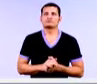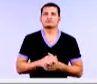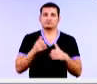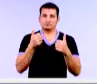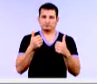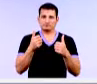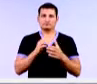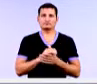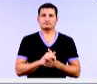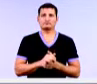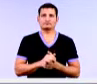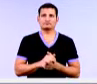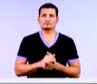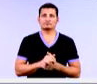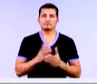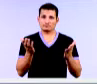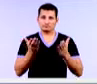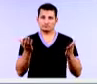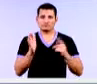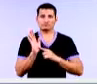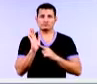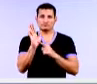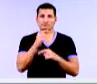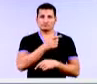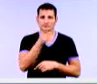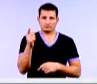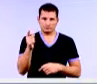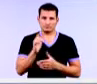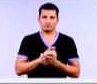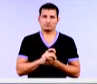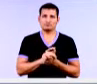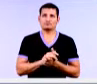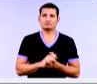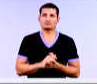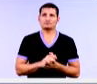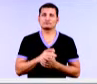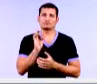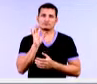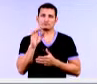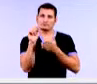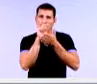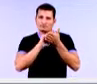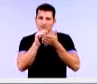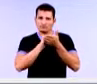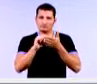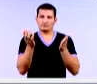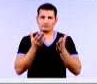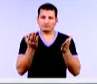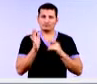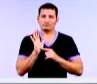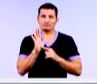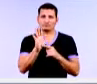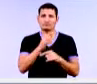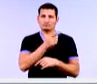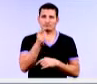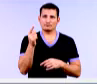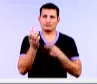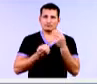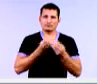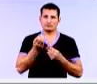beleza? Então nós vamos para fazer uma demonstração aqui para vocês. Deixa eu inicialmente apagar aqui. Nós vamos